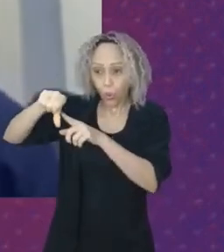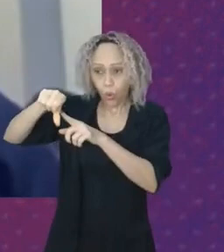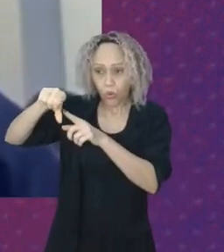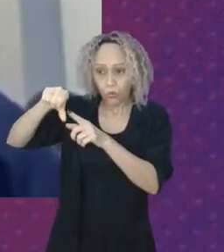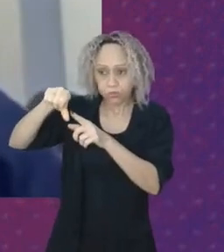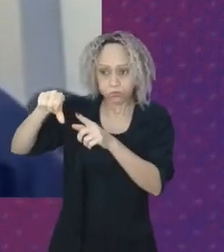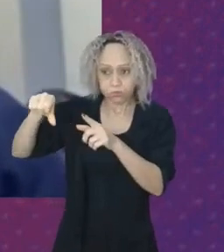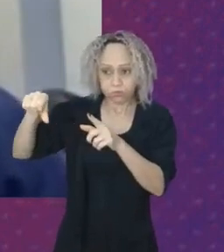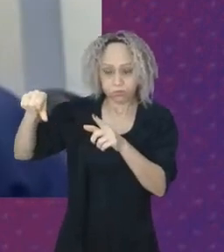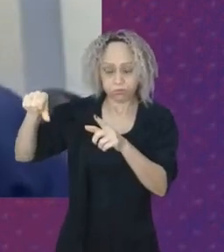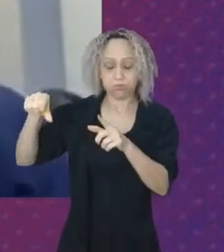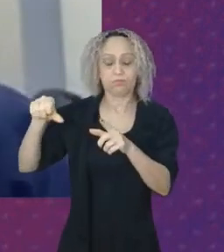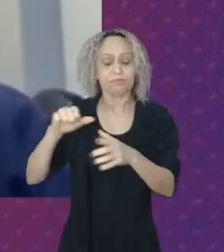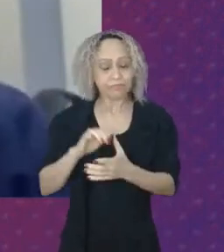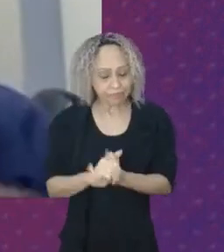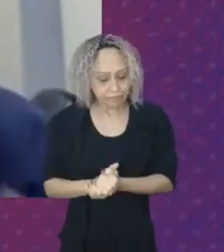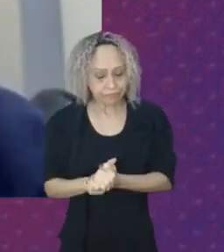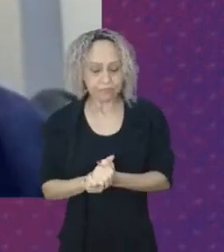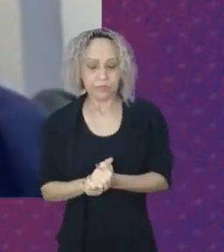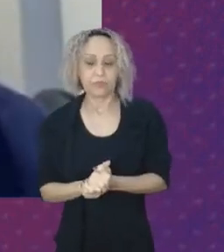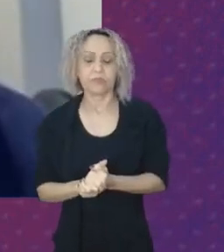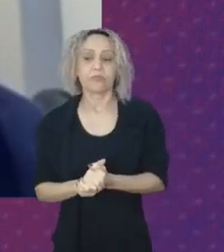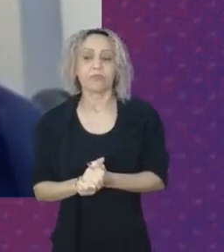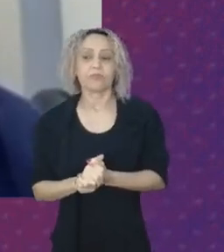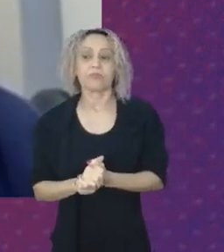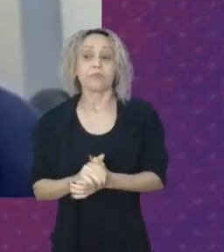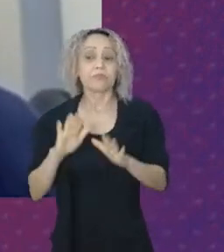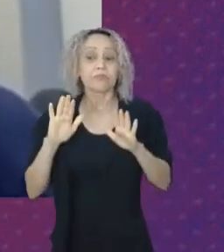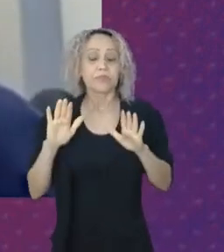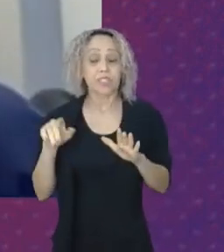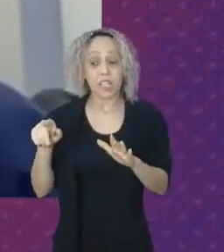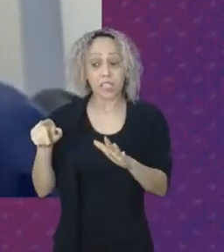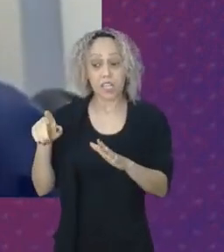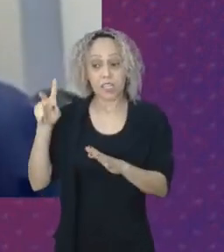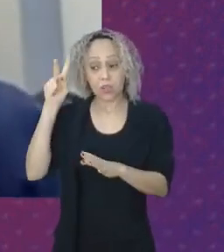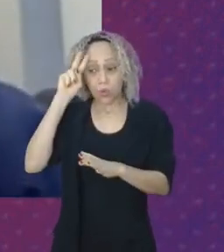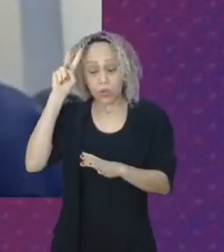gente, que o Brasil, quando ele se estrutura sobre o racismo